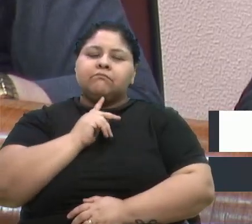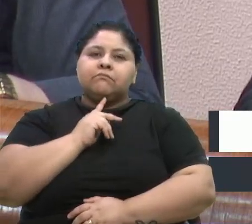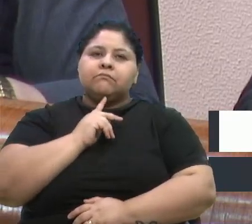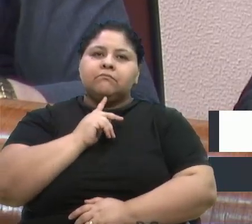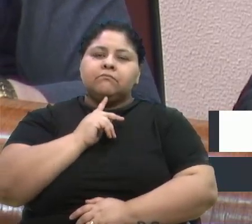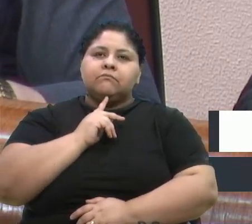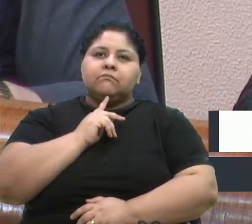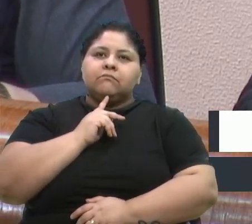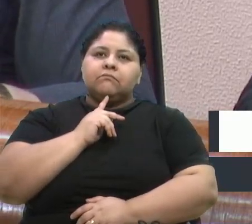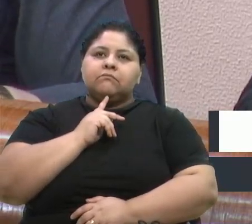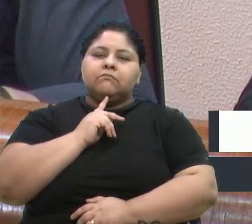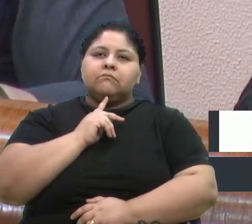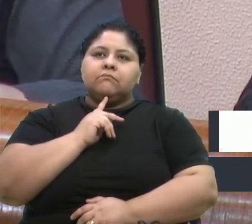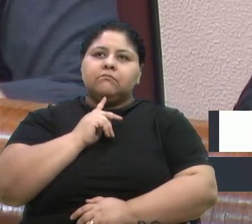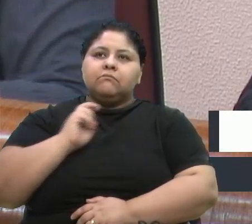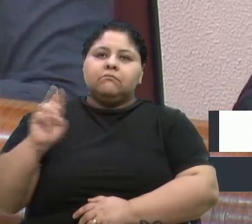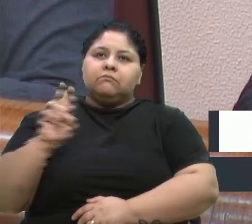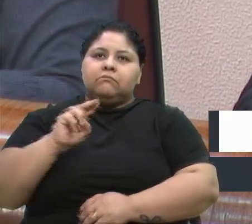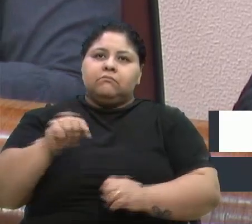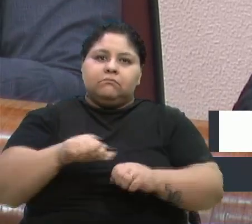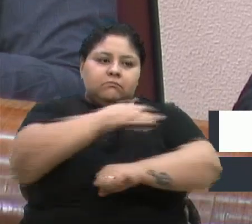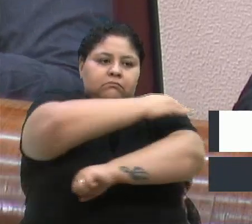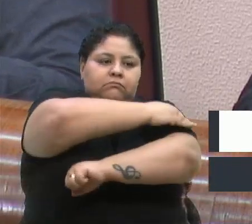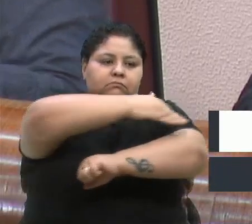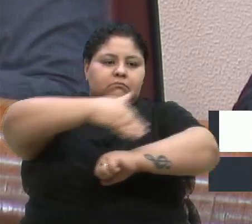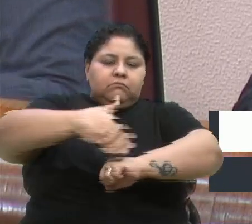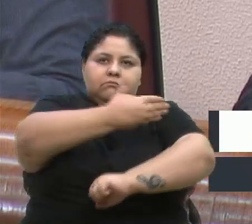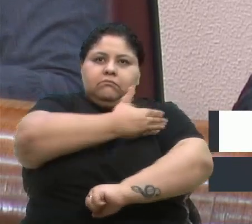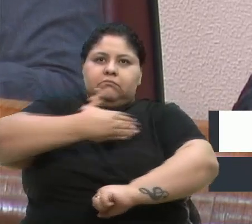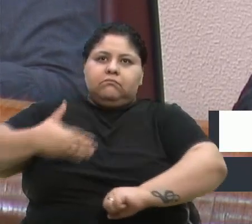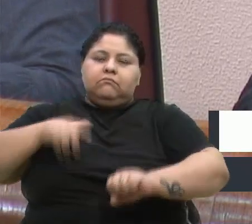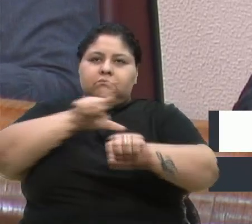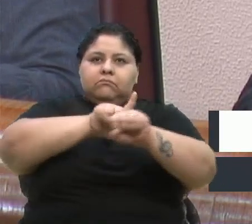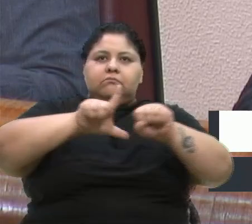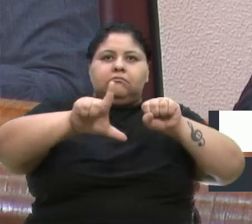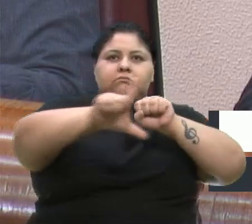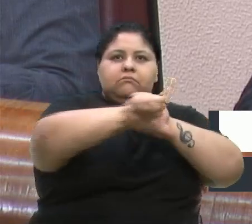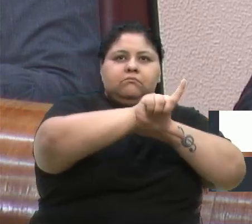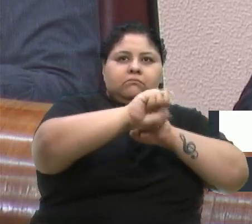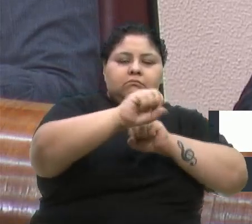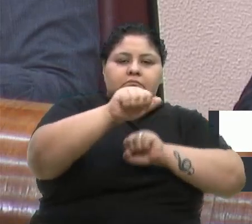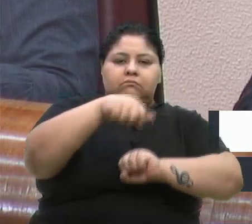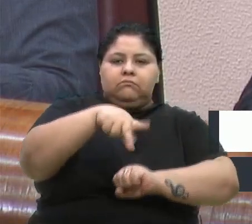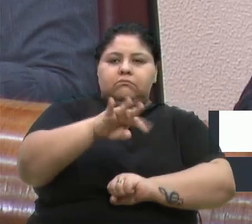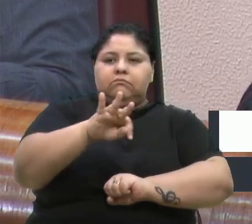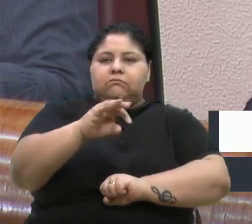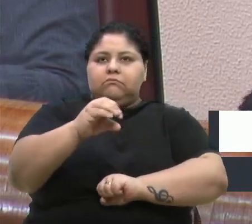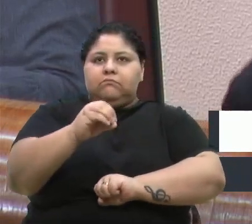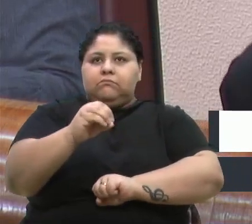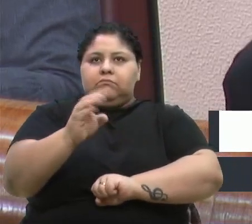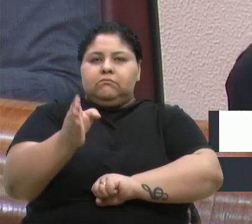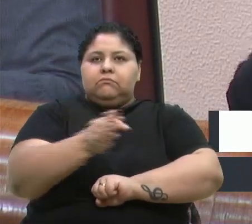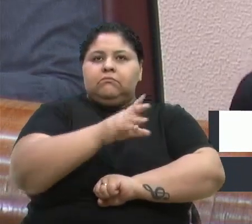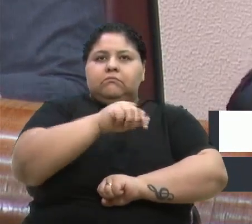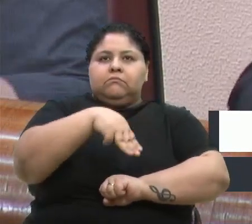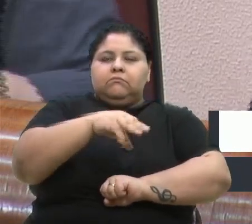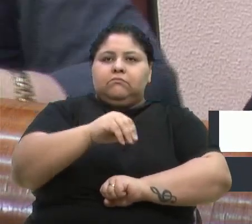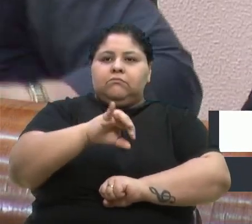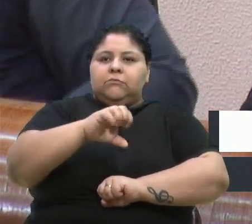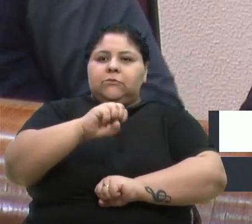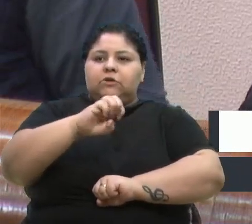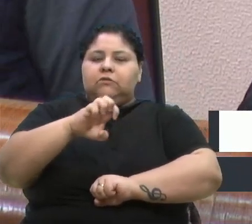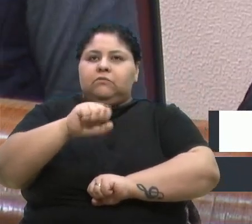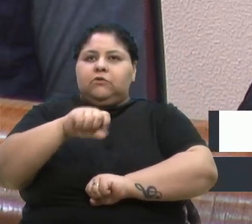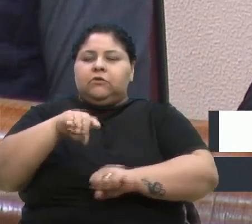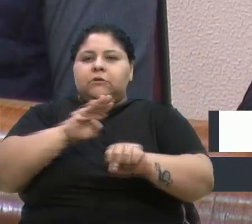que denomina via pública municipal nos loteamentos Santo Bonato e Moisés Bonato, bairro Desorge, com